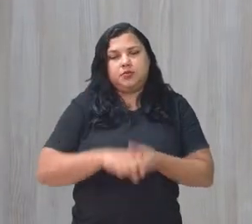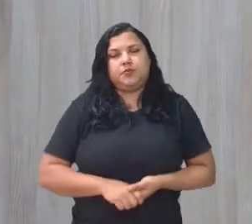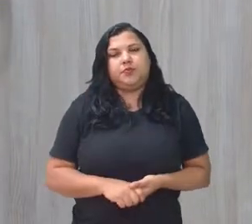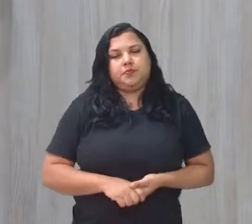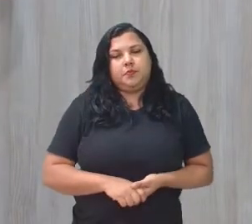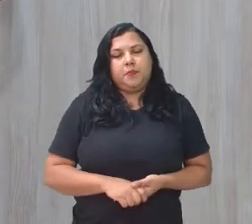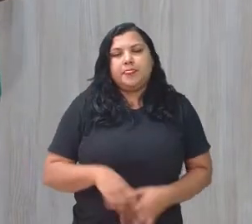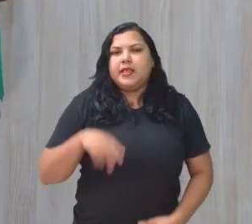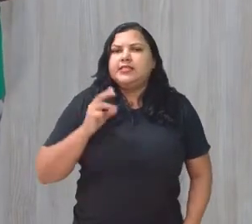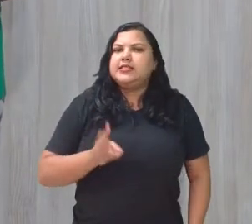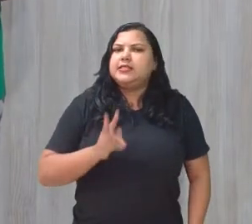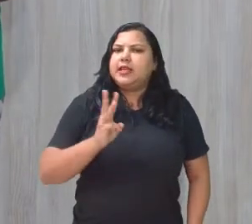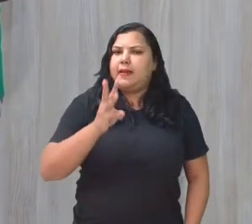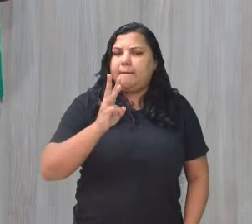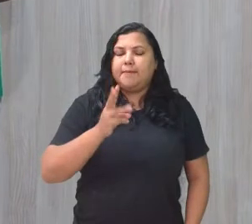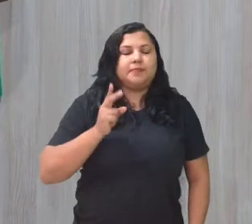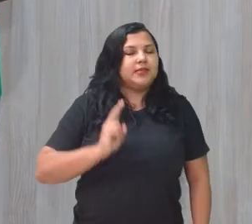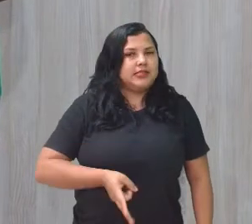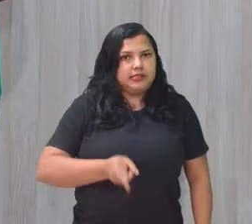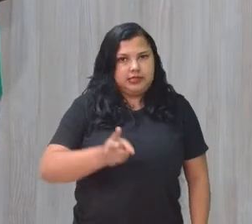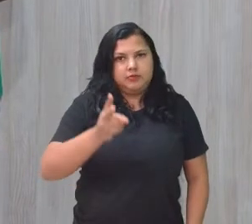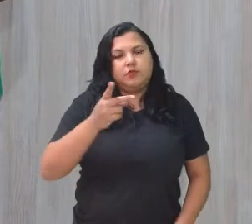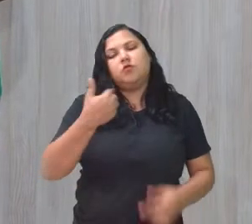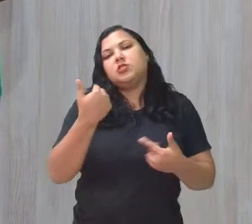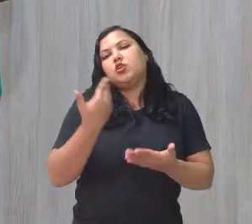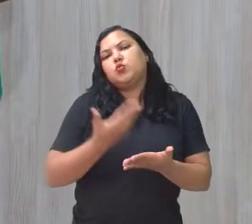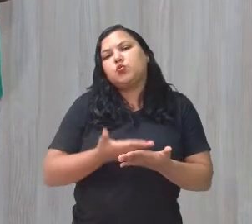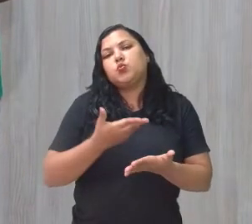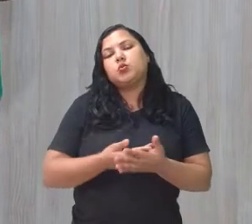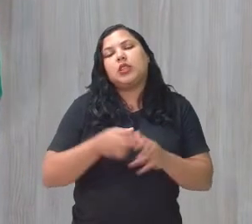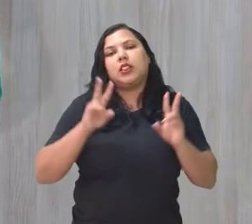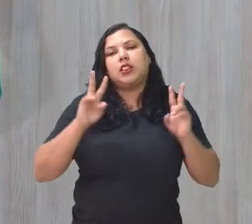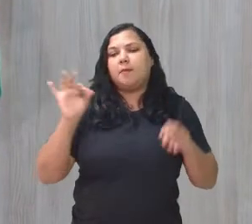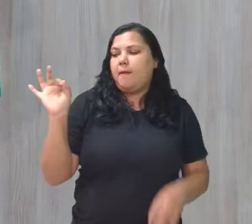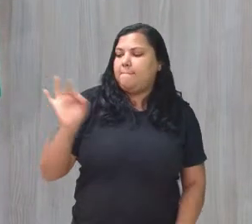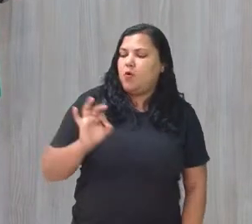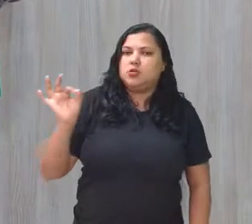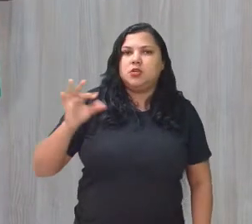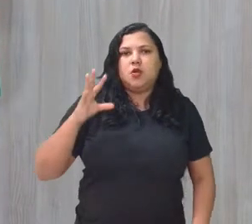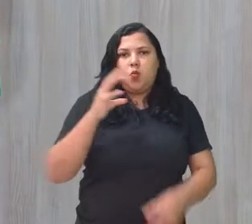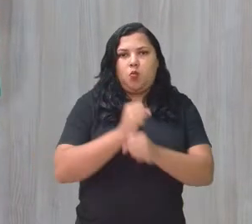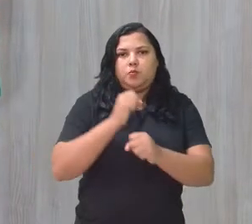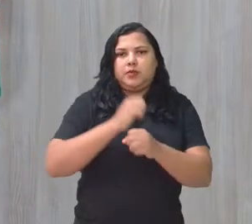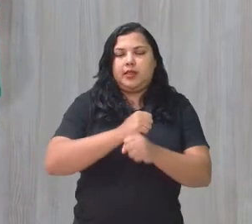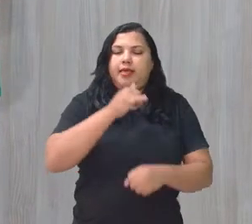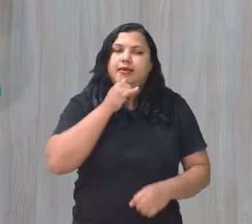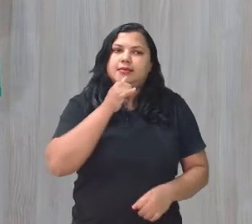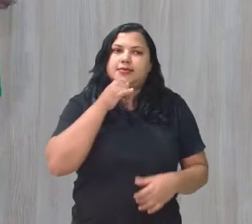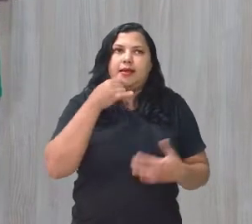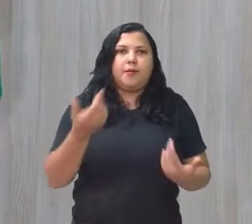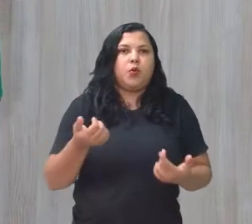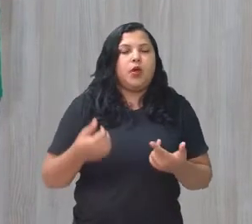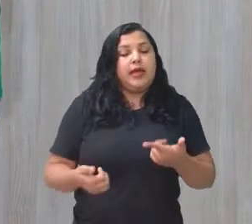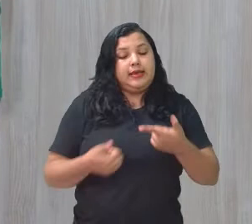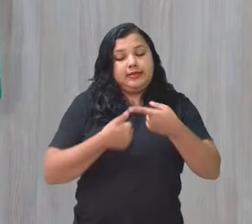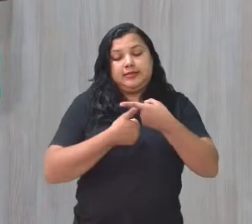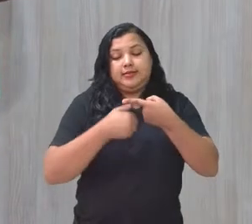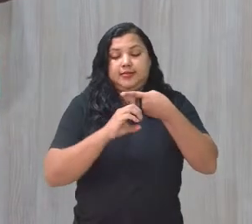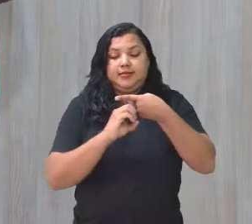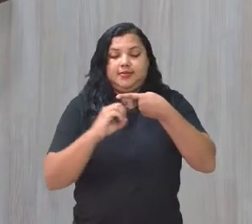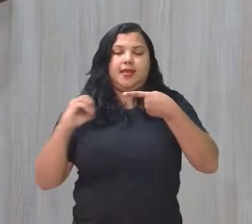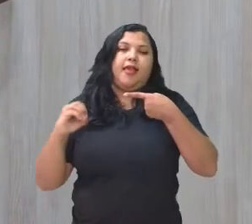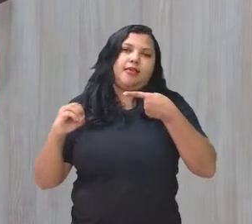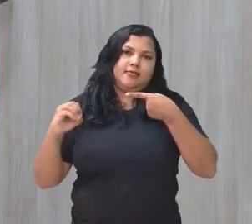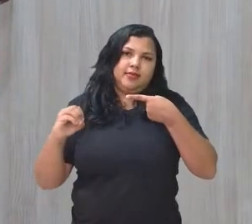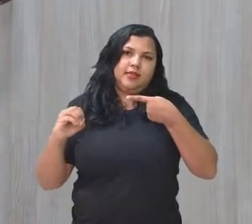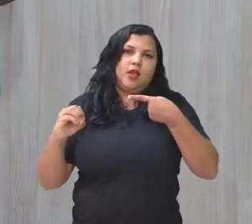100? Toda vez que você está trabalhando com porcentagem, você está pegando uma quantidade e dividindo em 100 partes iguais. Por